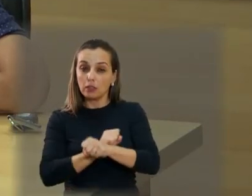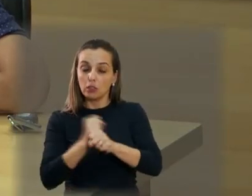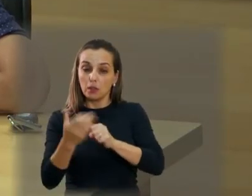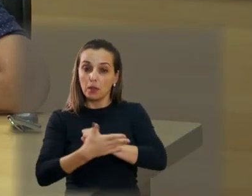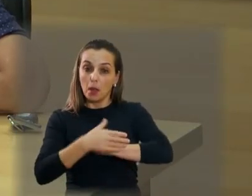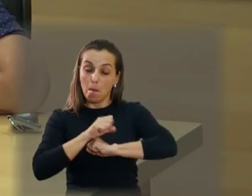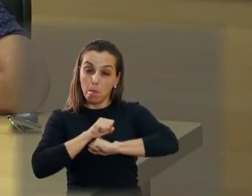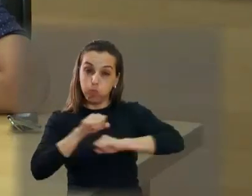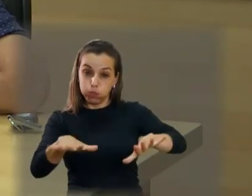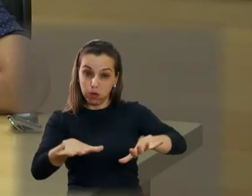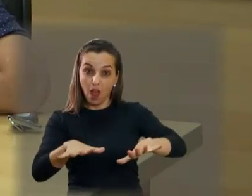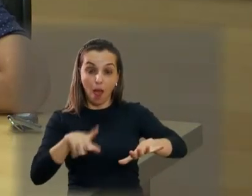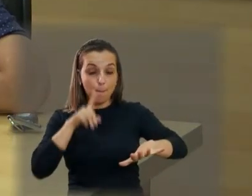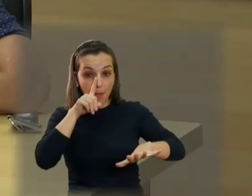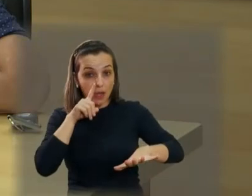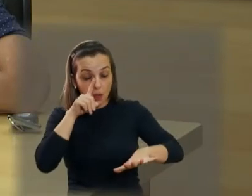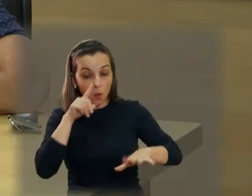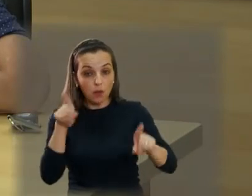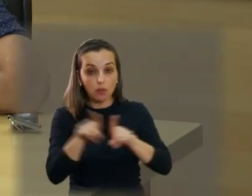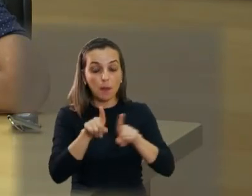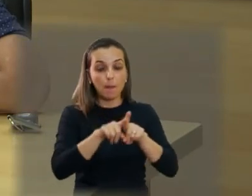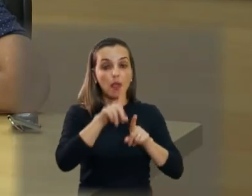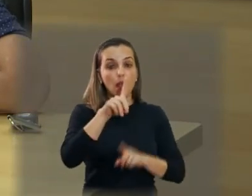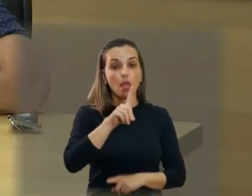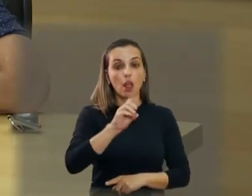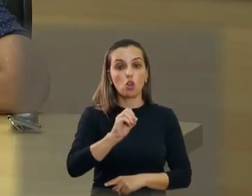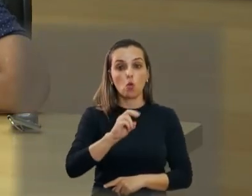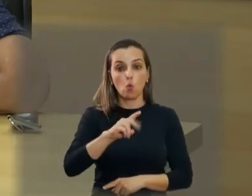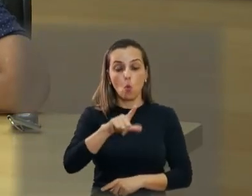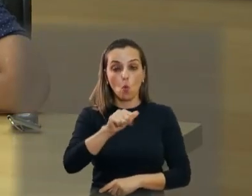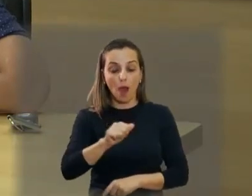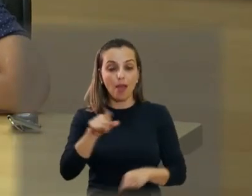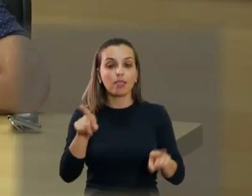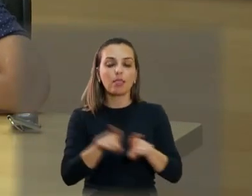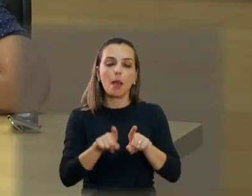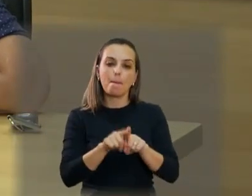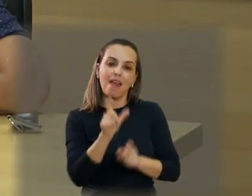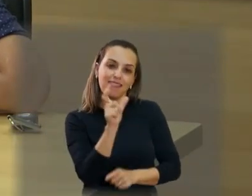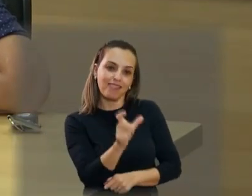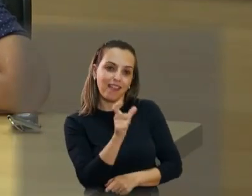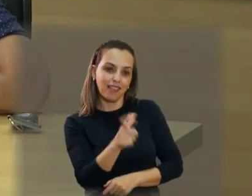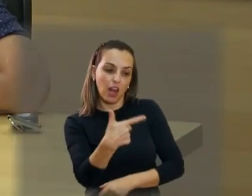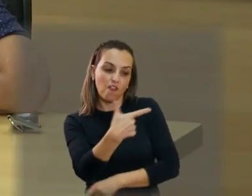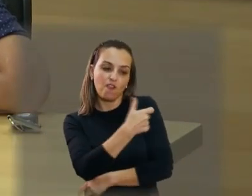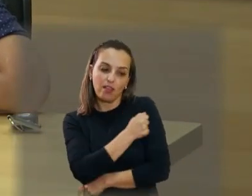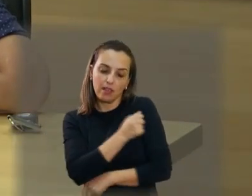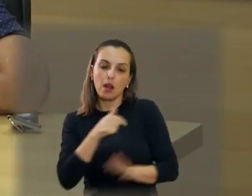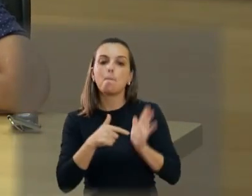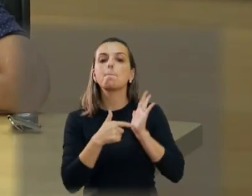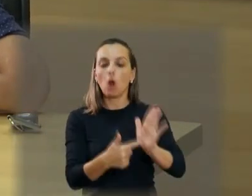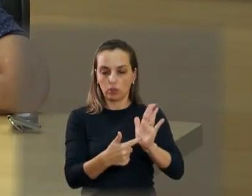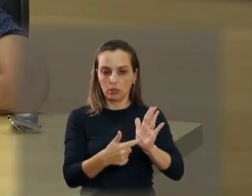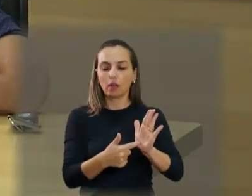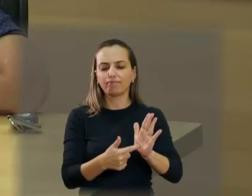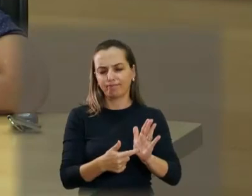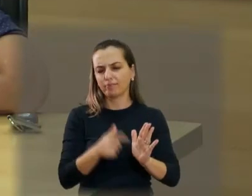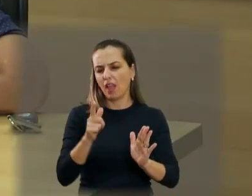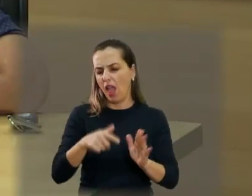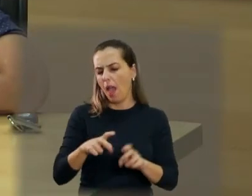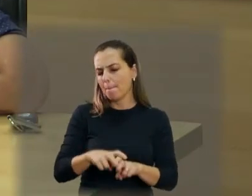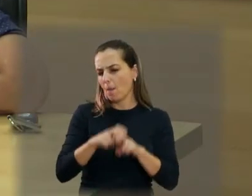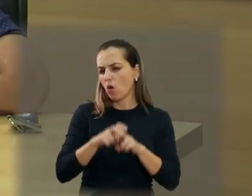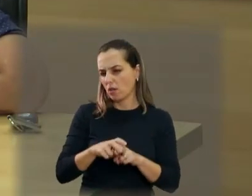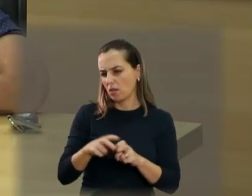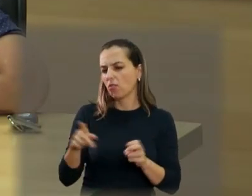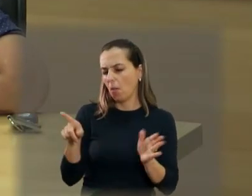forte. E também as doulas terão que apresentar a carteira de vacinação, tá? Então, deve ser por isso que a Itaiana